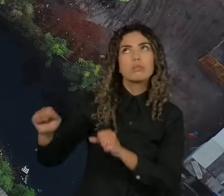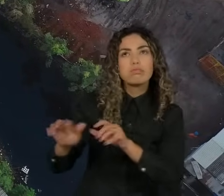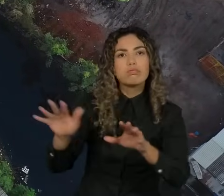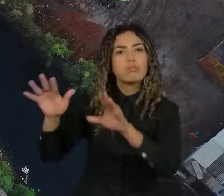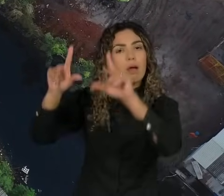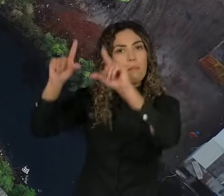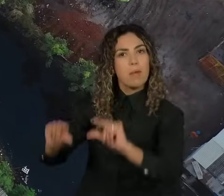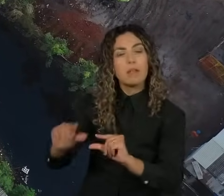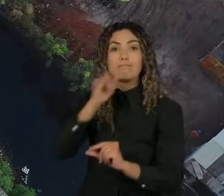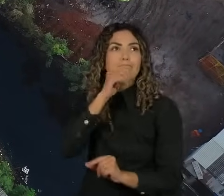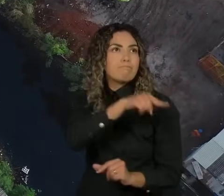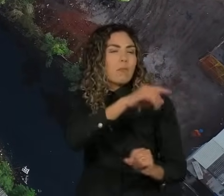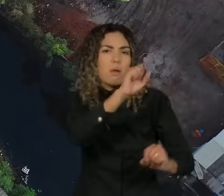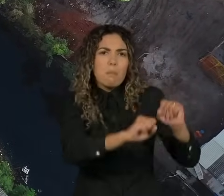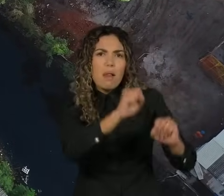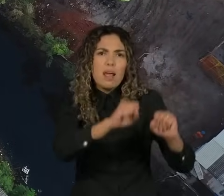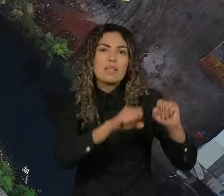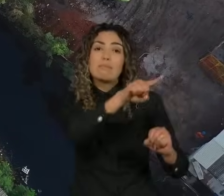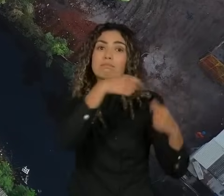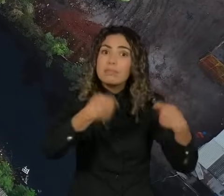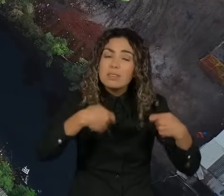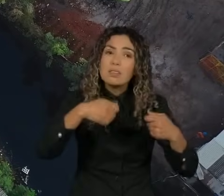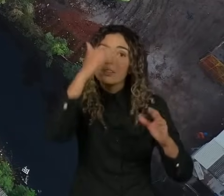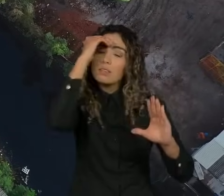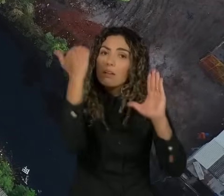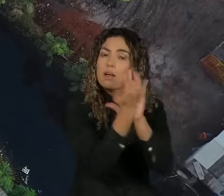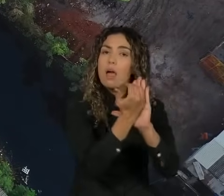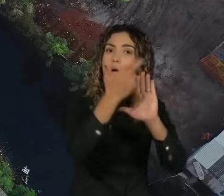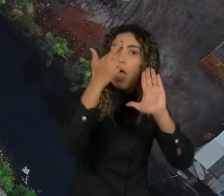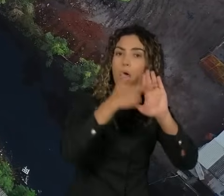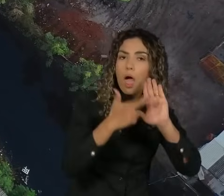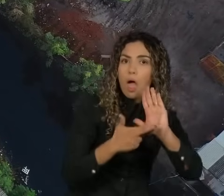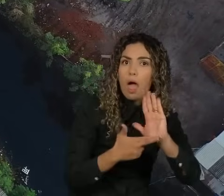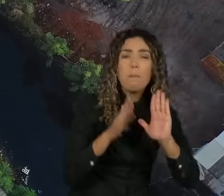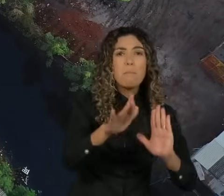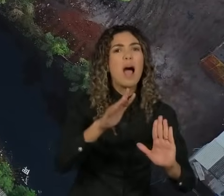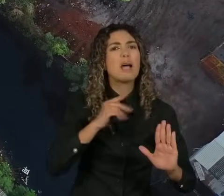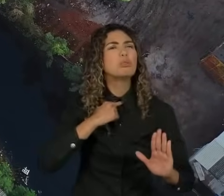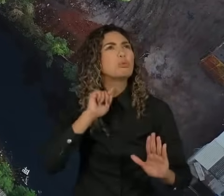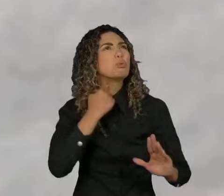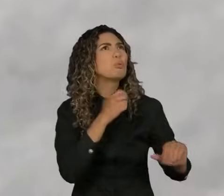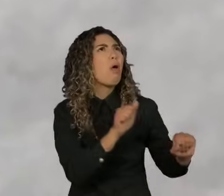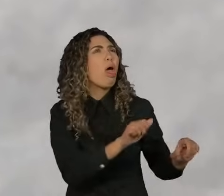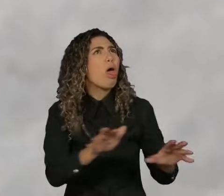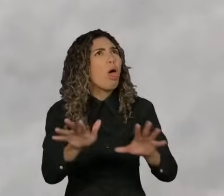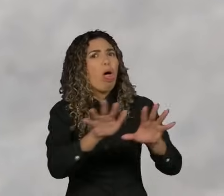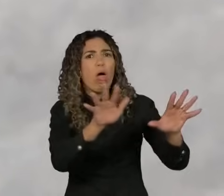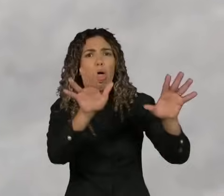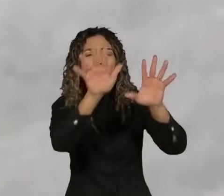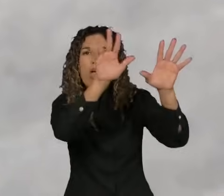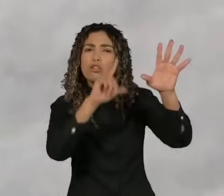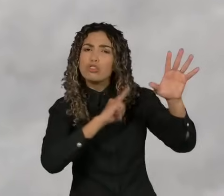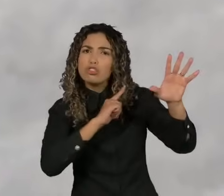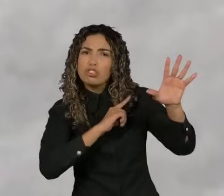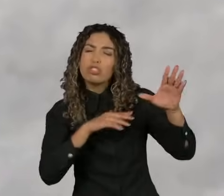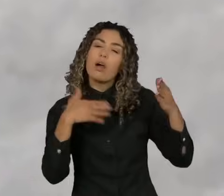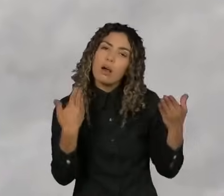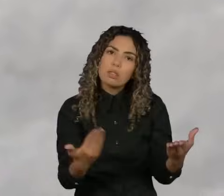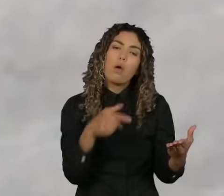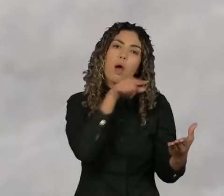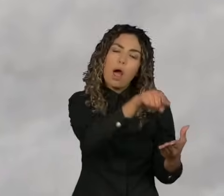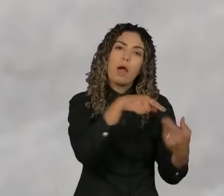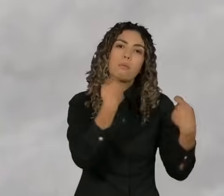que precisam atingir metas climáticas compensem suas emissões de poluentes por meio da compra de